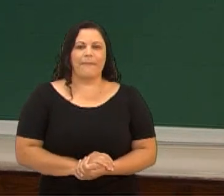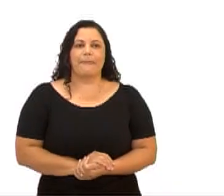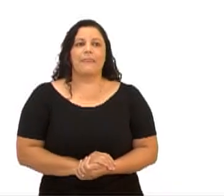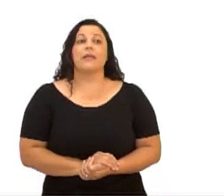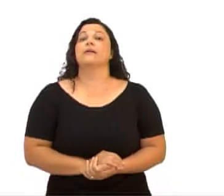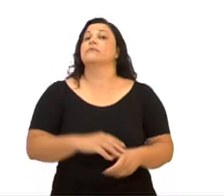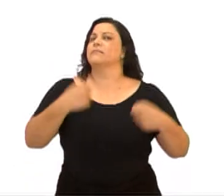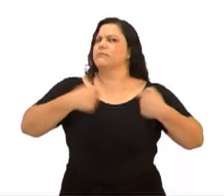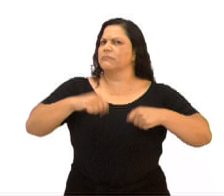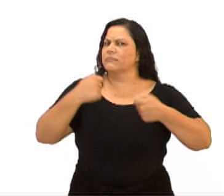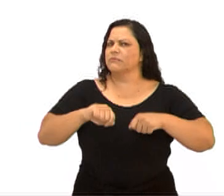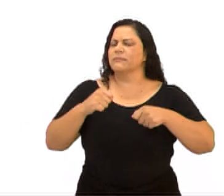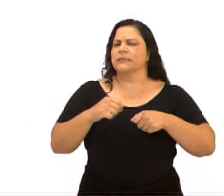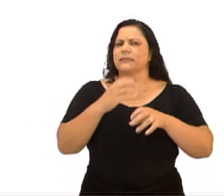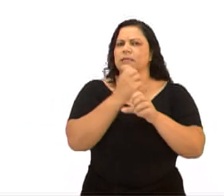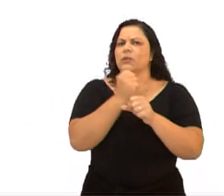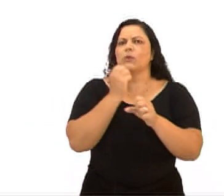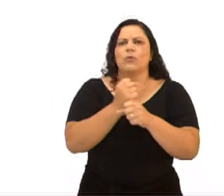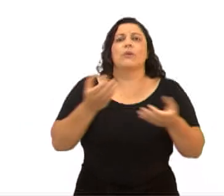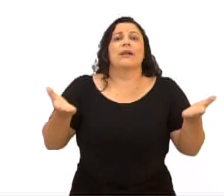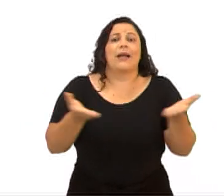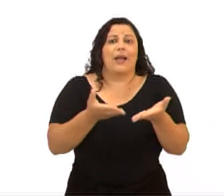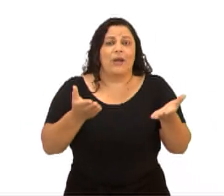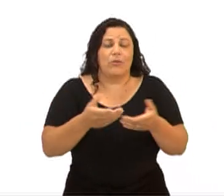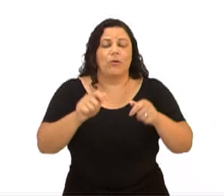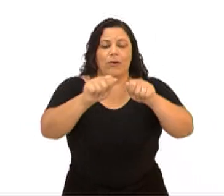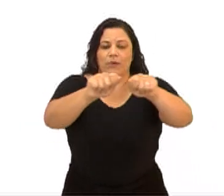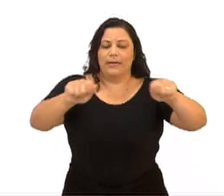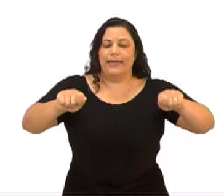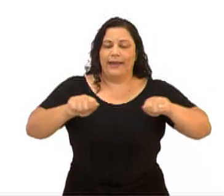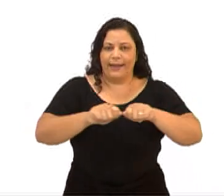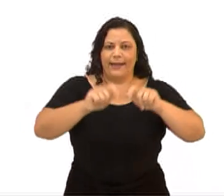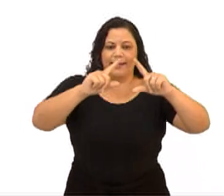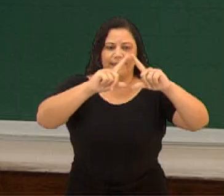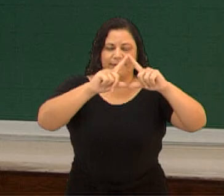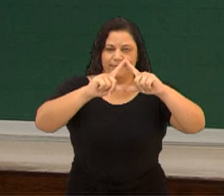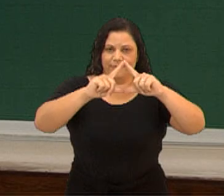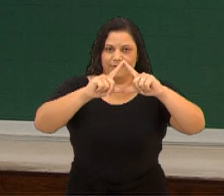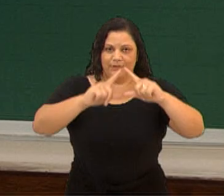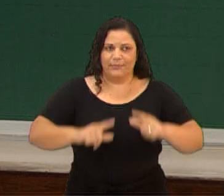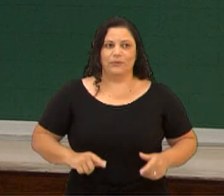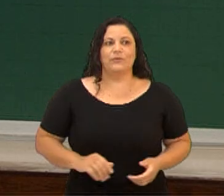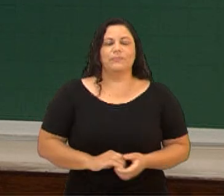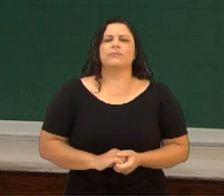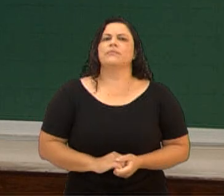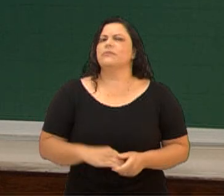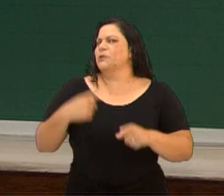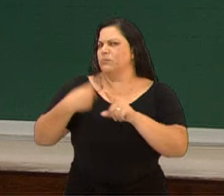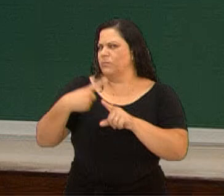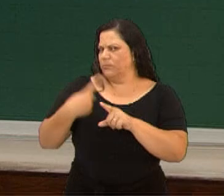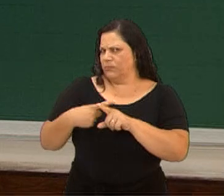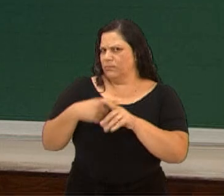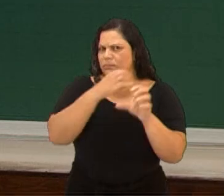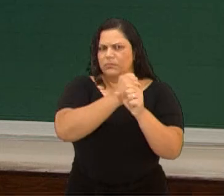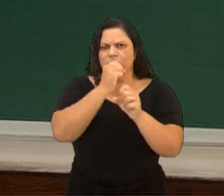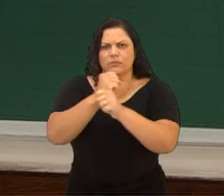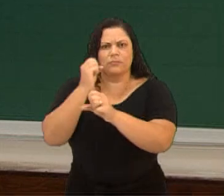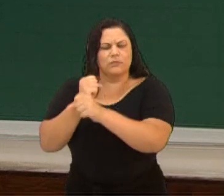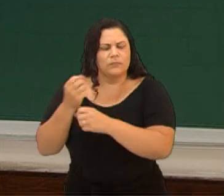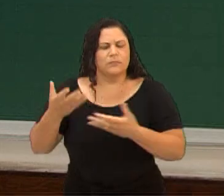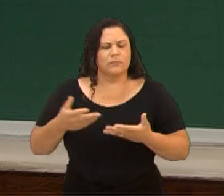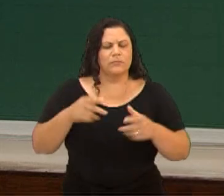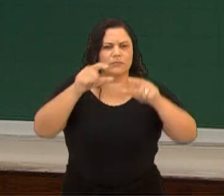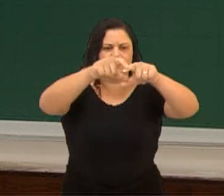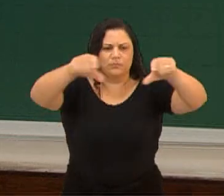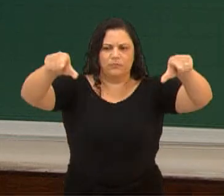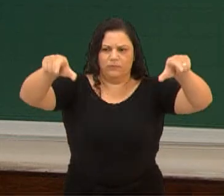que calcular o quê? A área do nosso triângulo, tá? Então, para que toda essa conta do perímetro? O perímetro